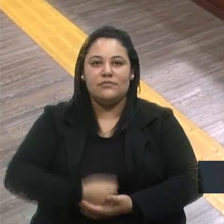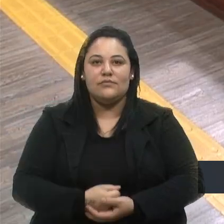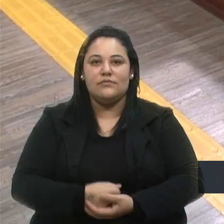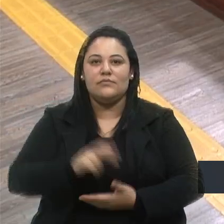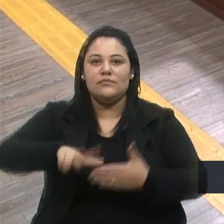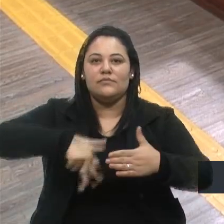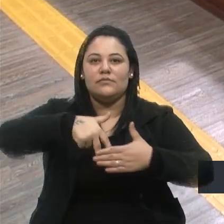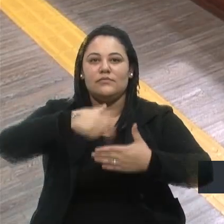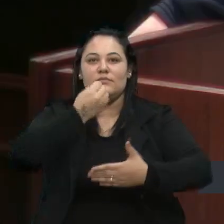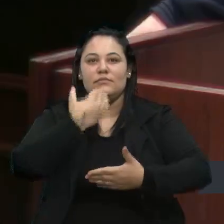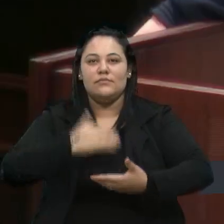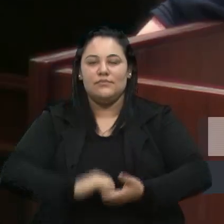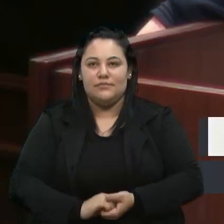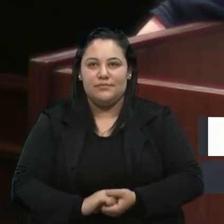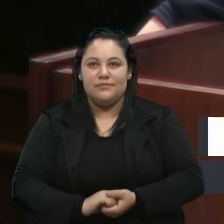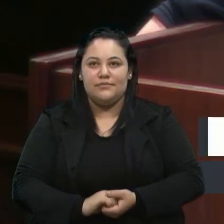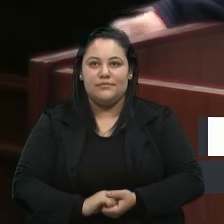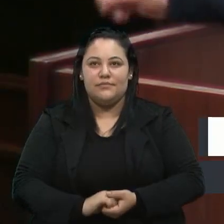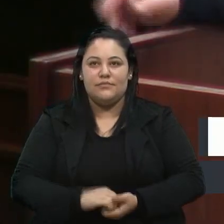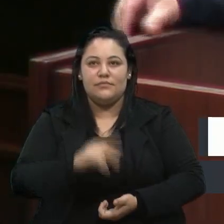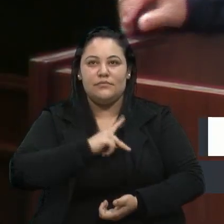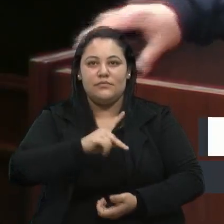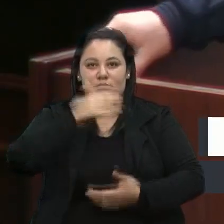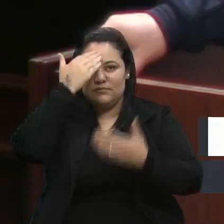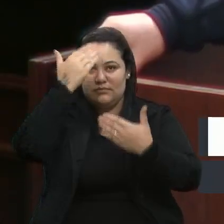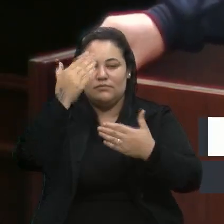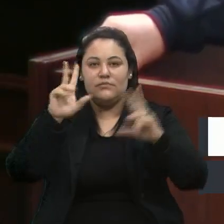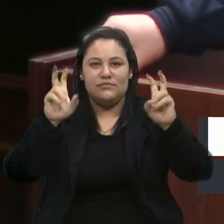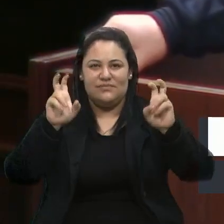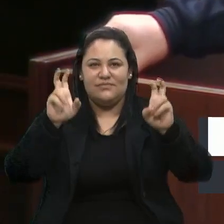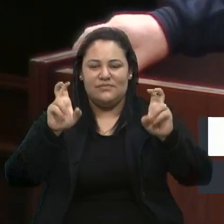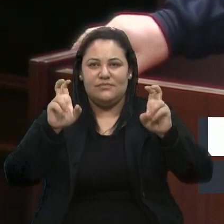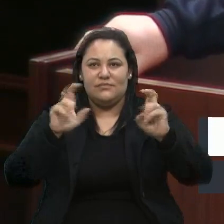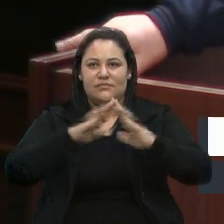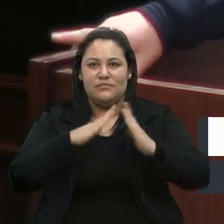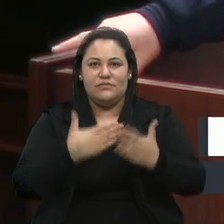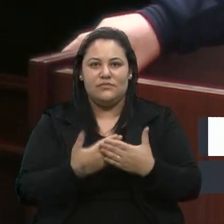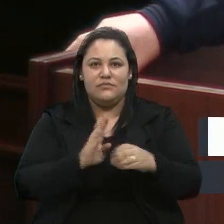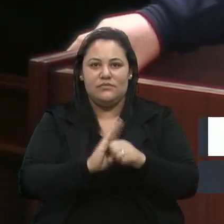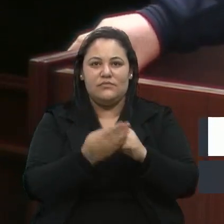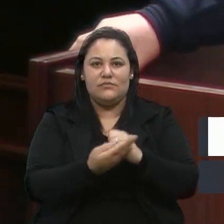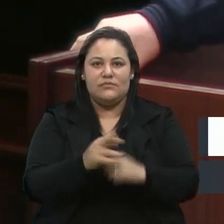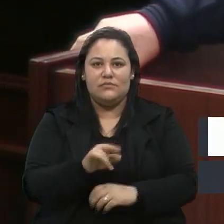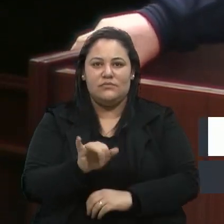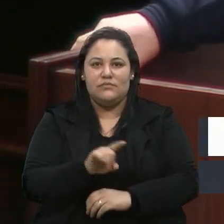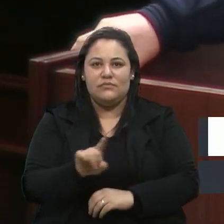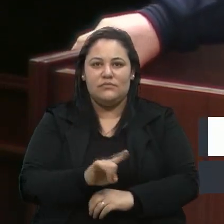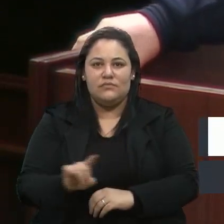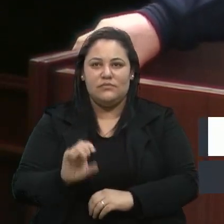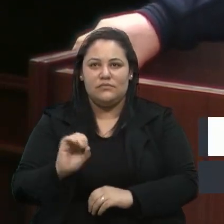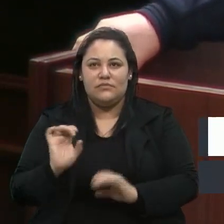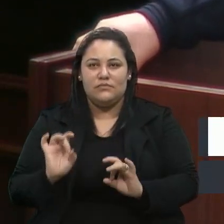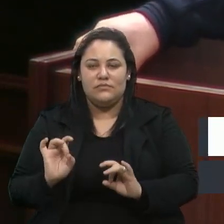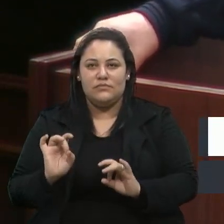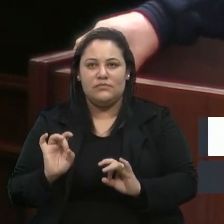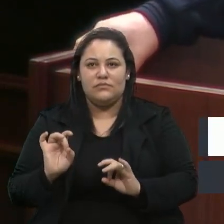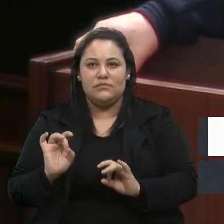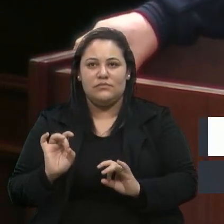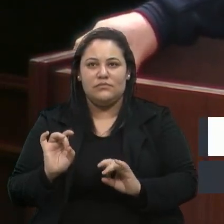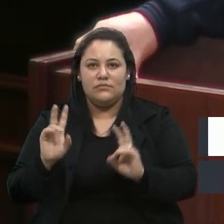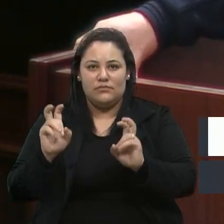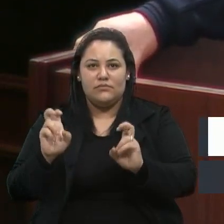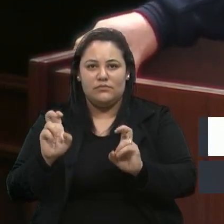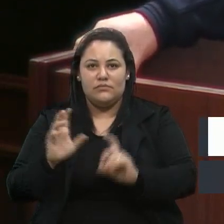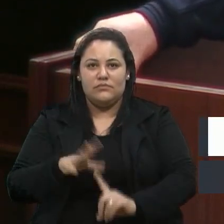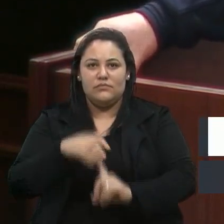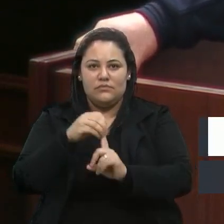Presidente, obrigado. Sobre esse assunto da escola lá do Risso, que está sendo pauta, não só no Caxias do Sul, mas em nível nacional, tornou